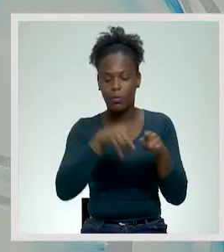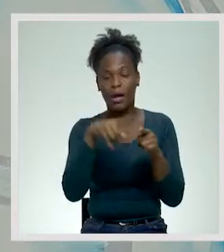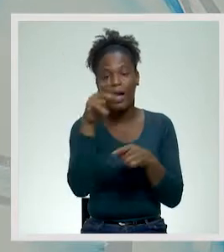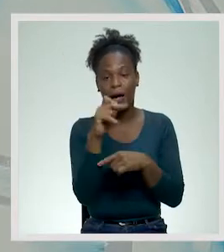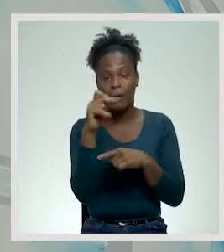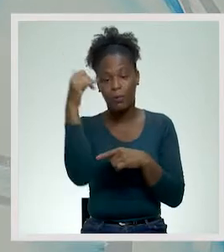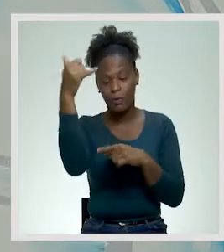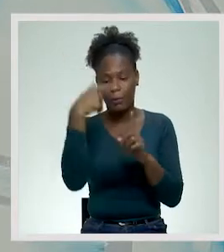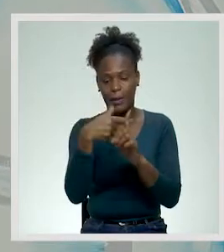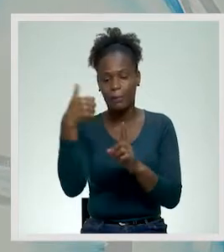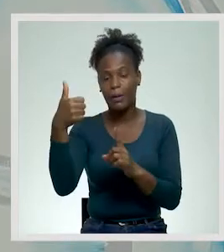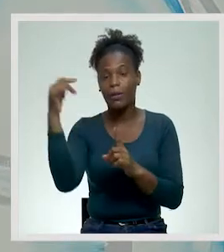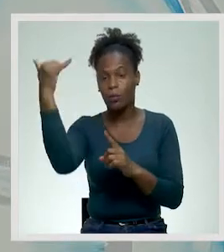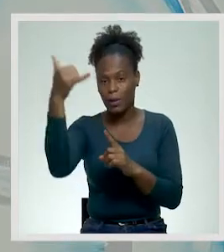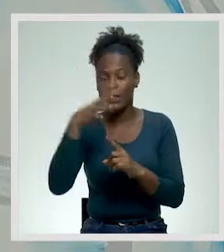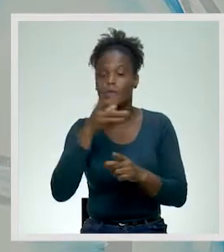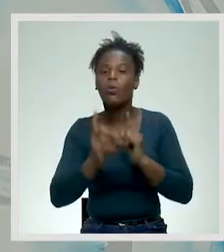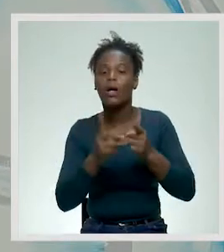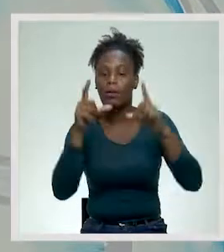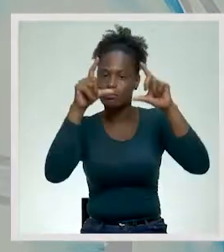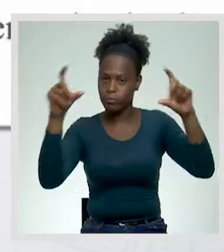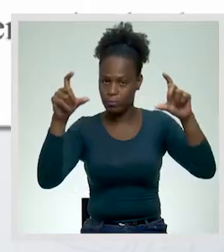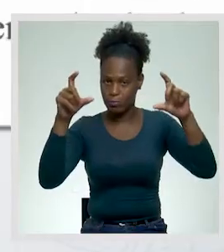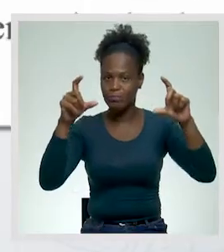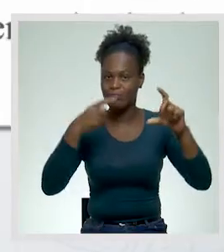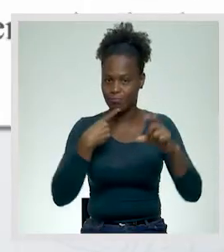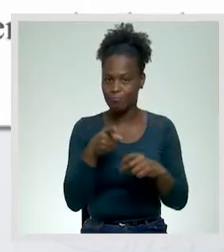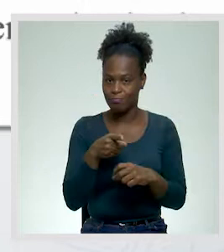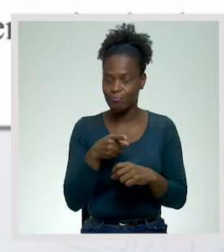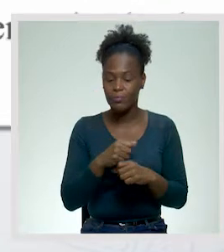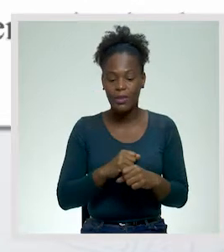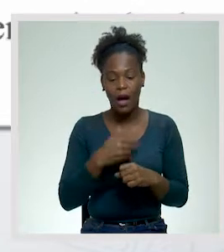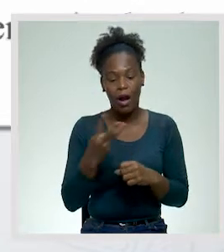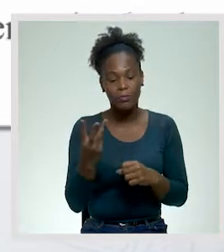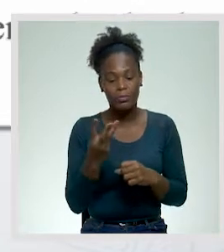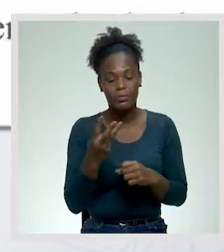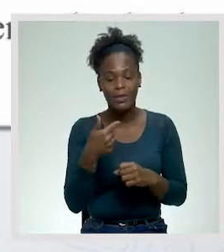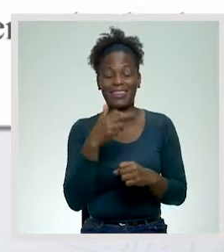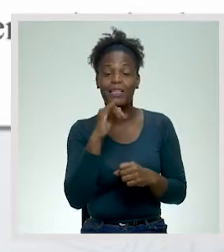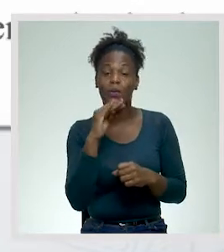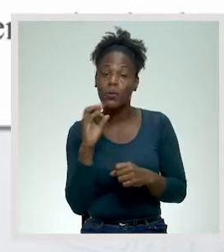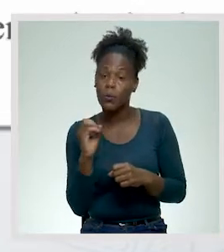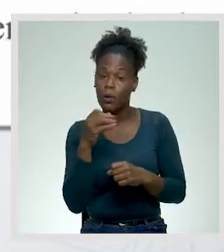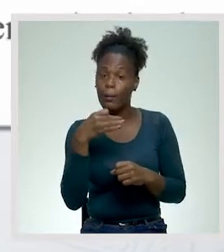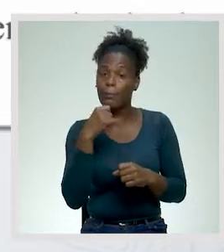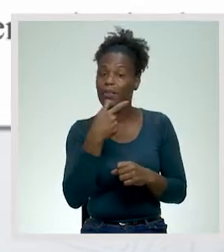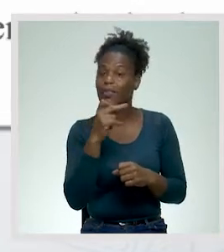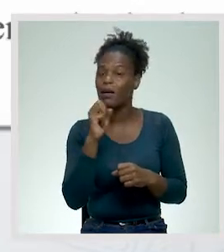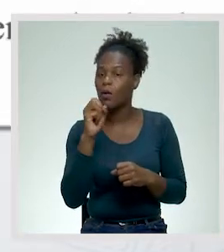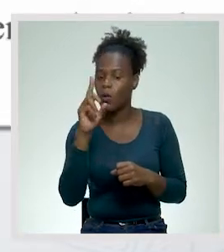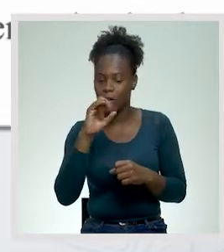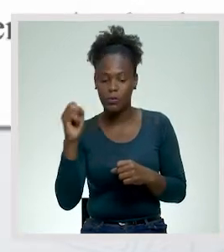quadrado. Definição de Teorema de Pitágoras. Trio pitagórico. Definição 2. Três números